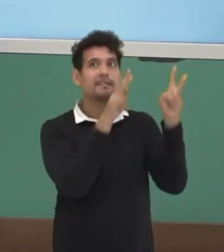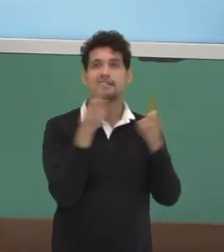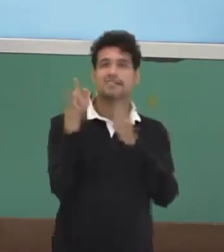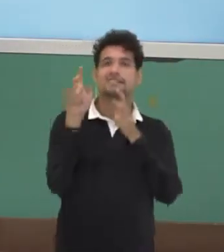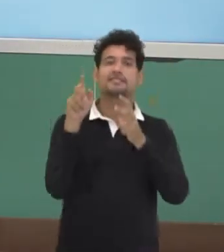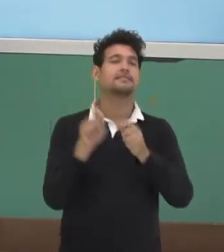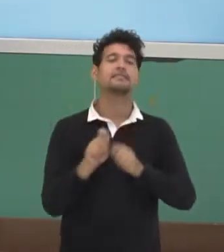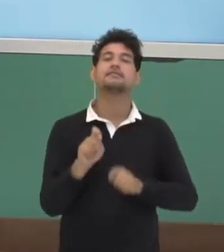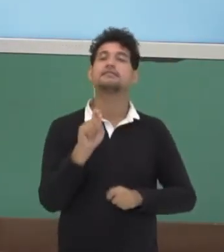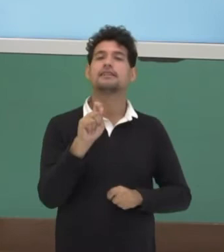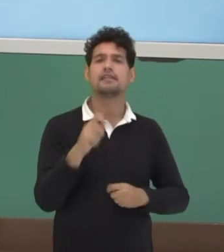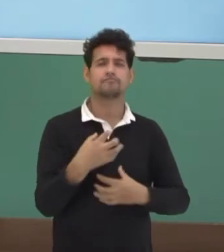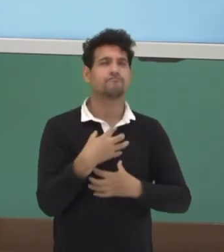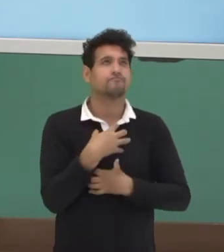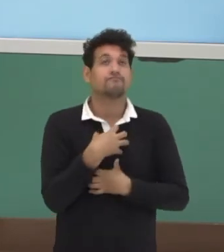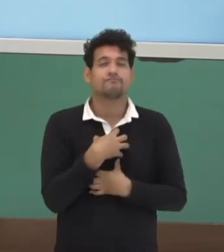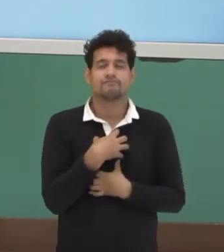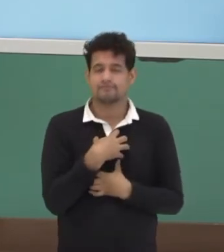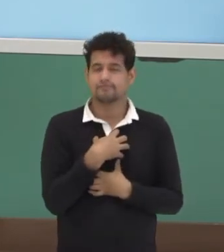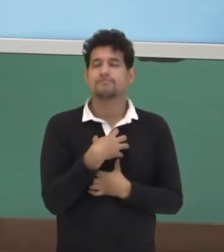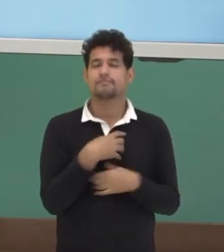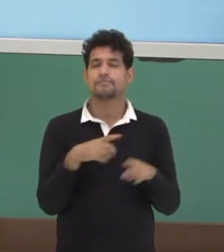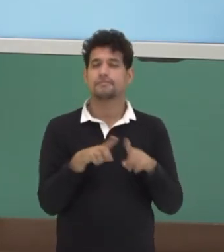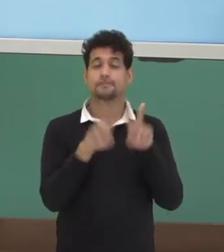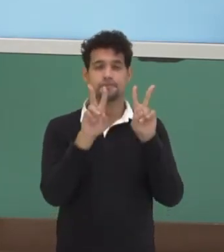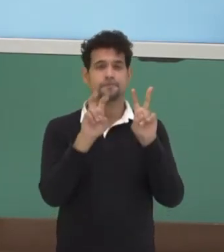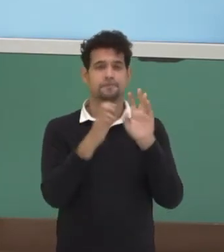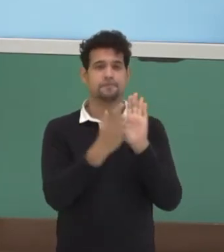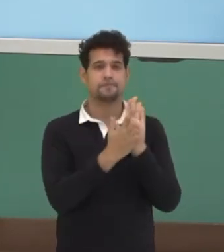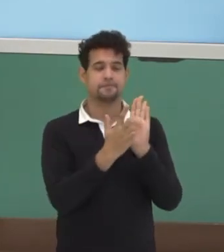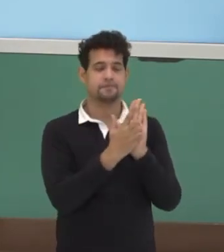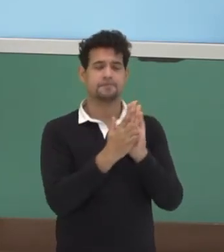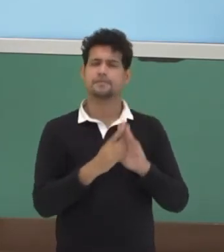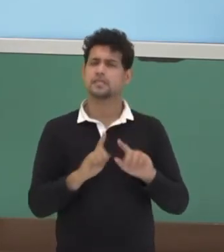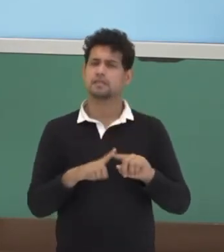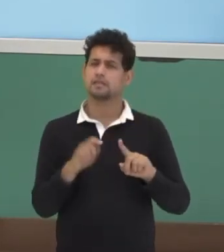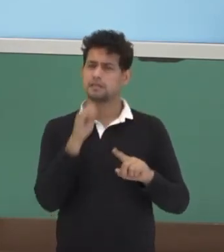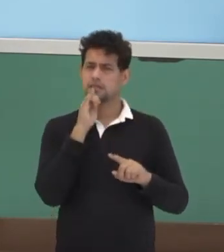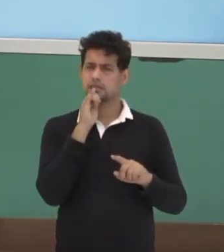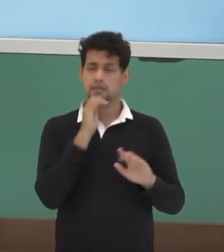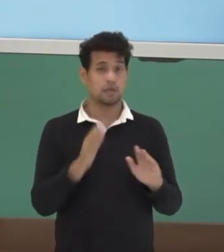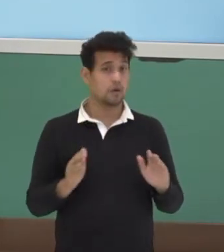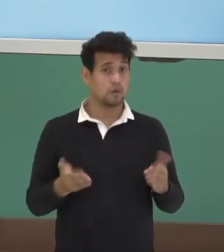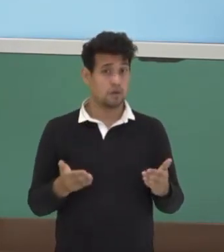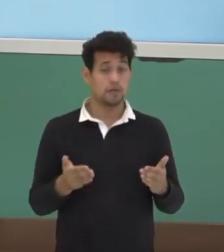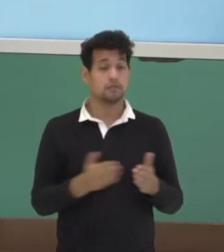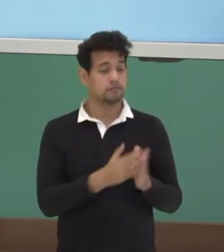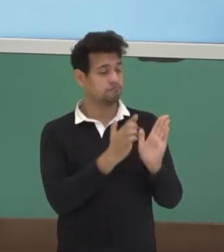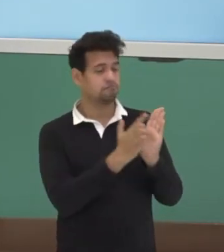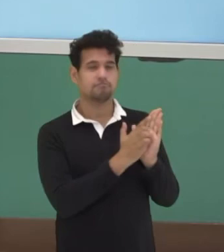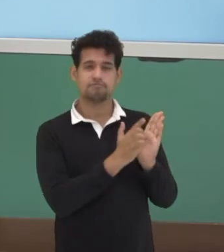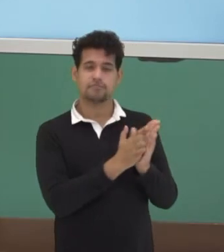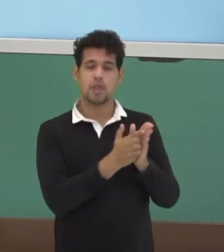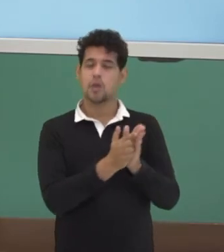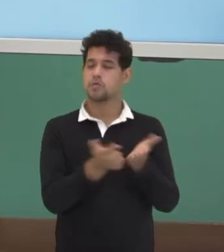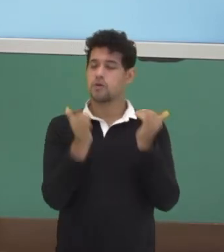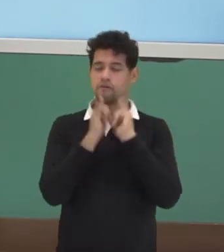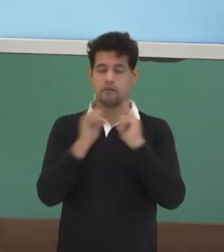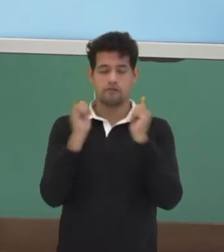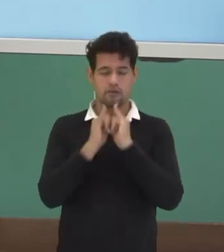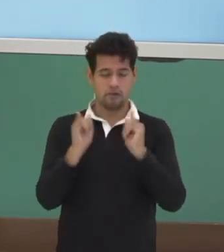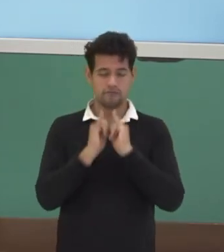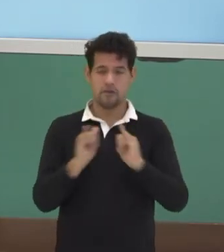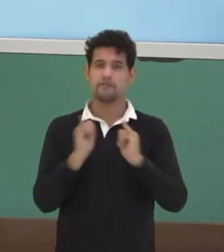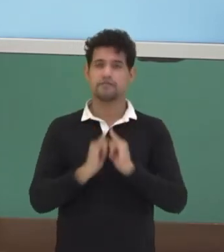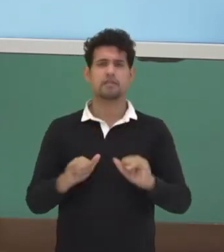produz o efeito de sentido para o tema do panfleto. No nosso caso aqui, um panfleto publicitário,